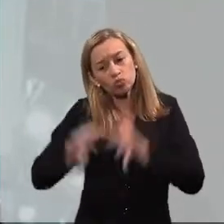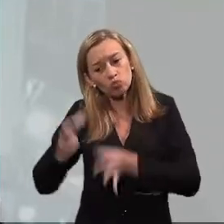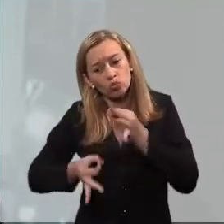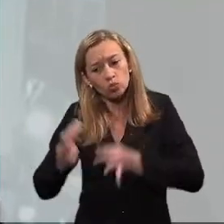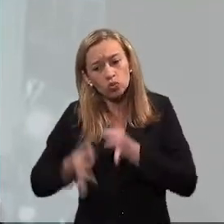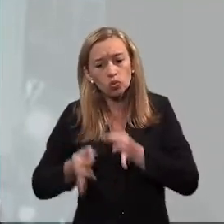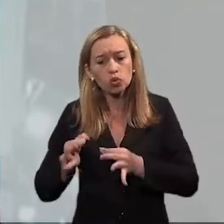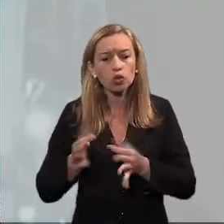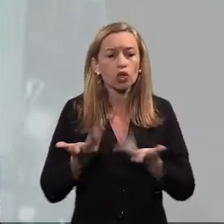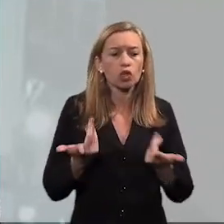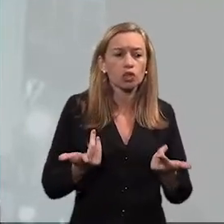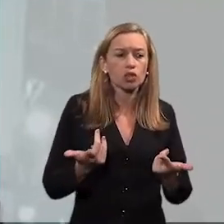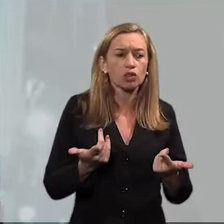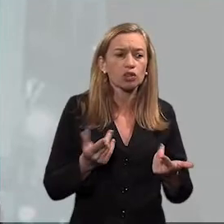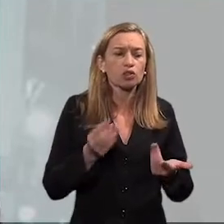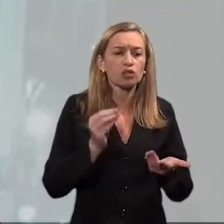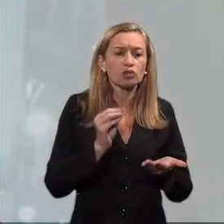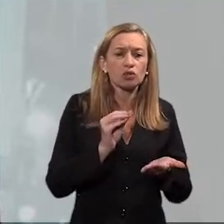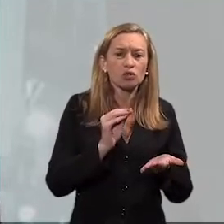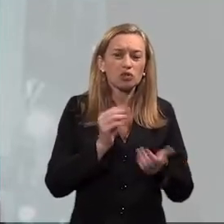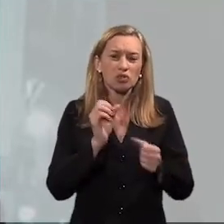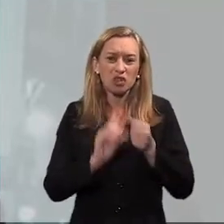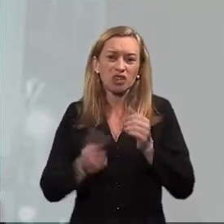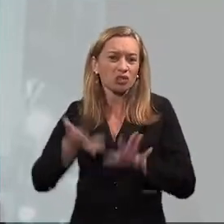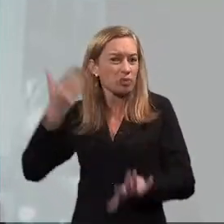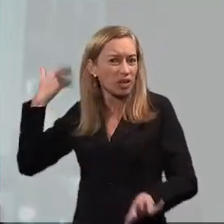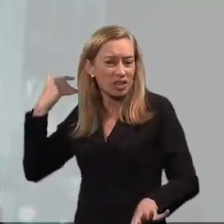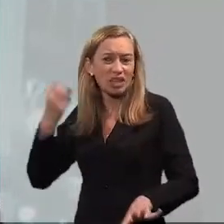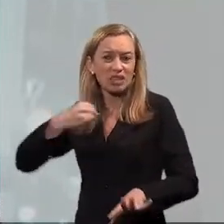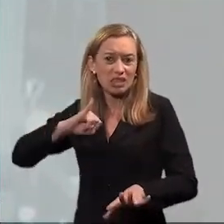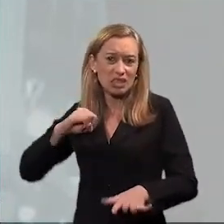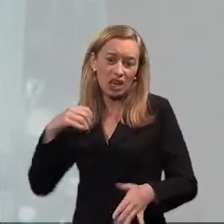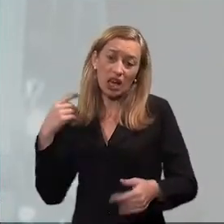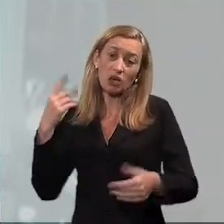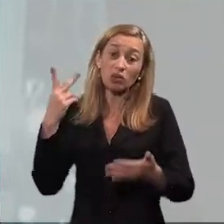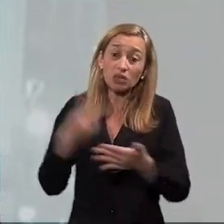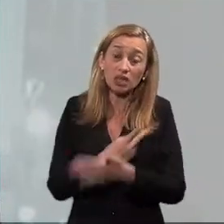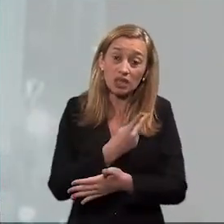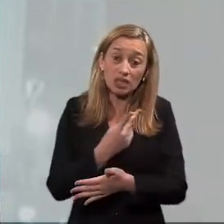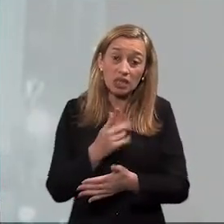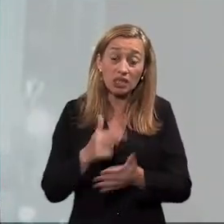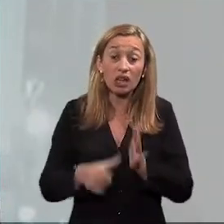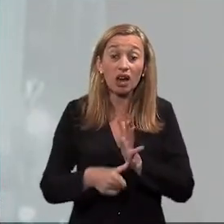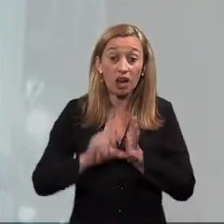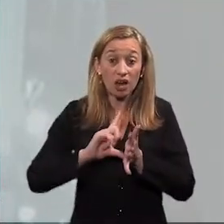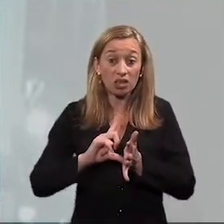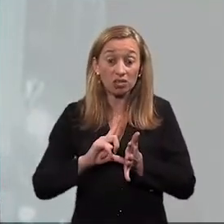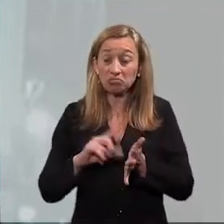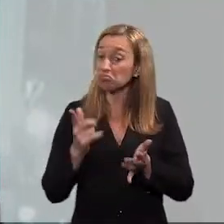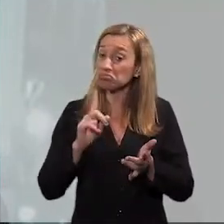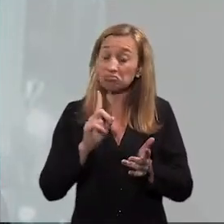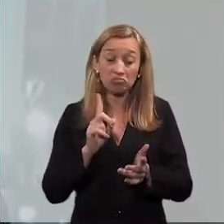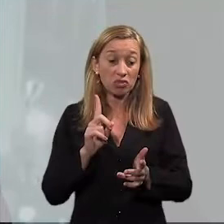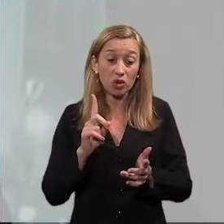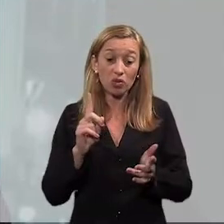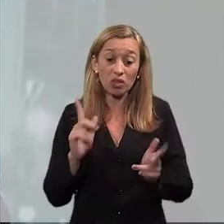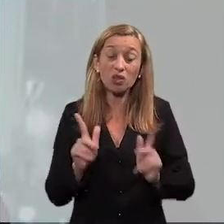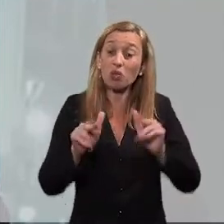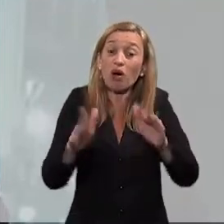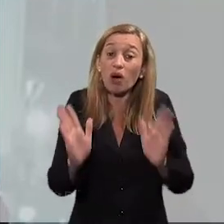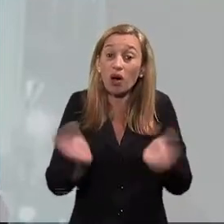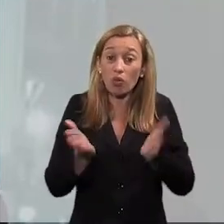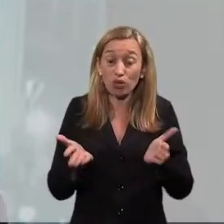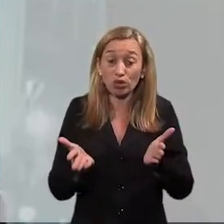relações jurídicas, algumas tratativas que foram feitas no passado, se houvesse esse diálogo anteriormente, muito provavelmente não estaria